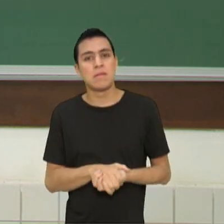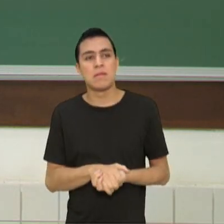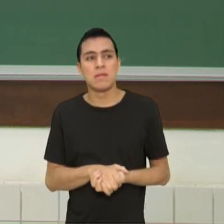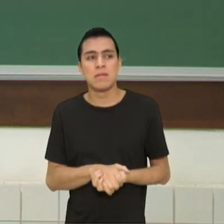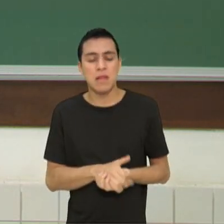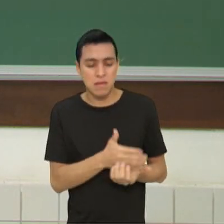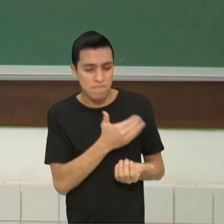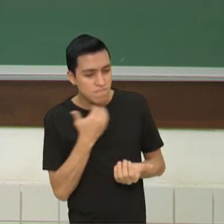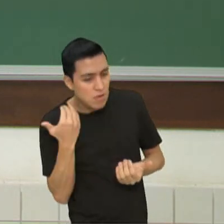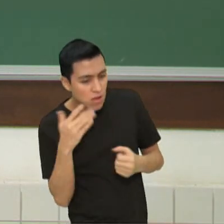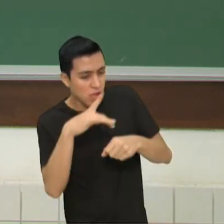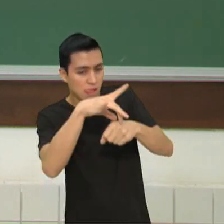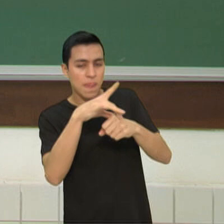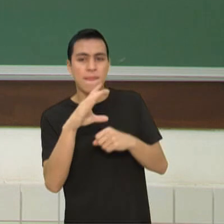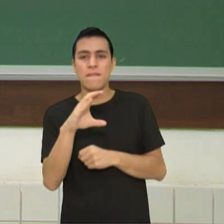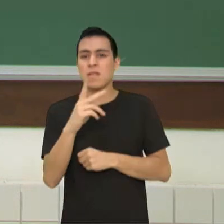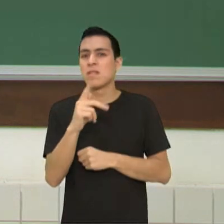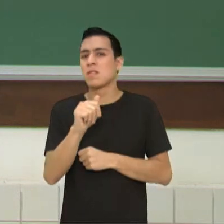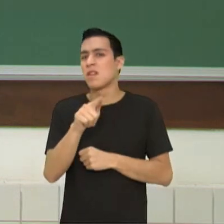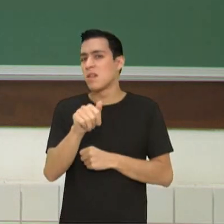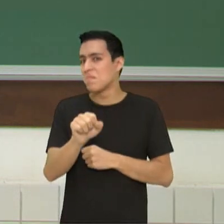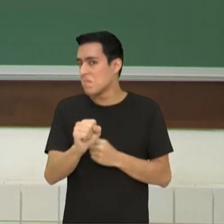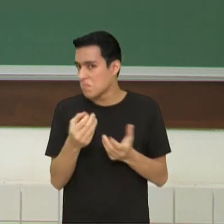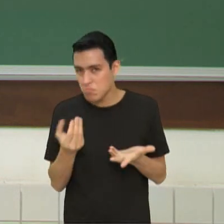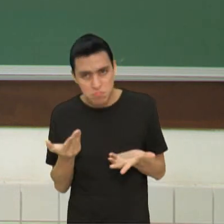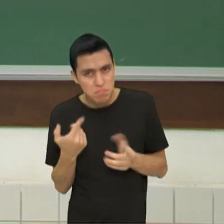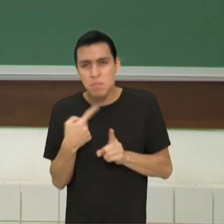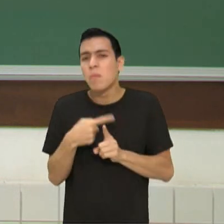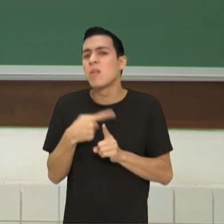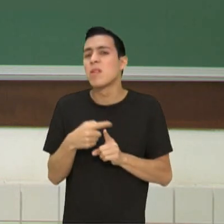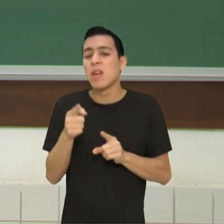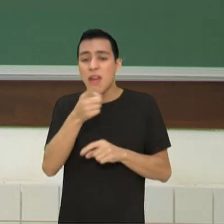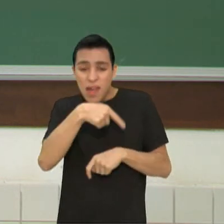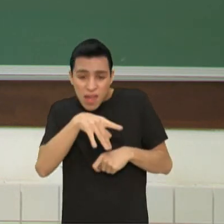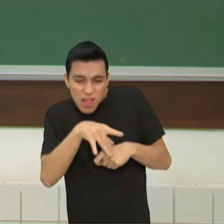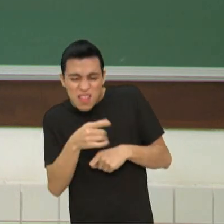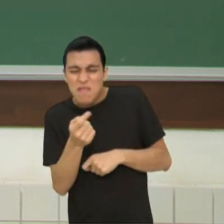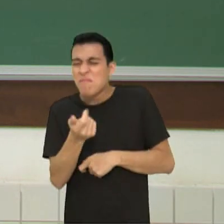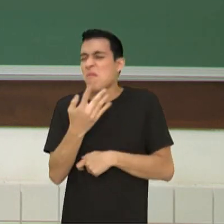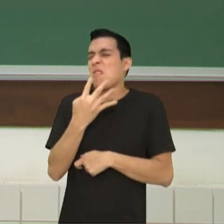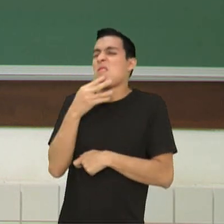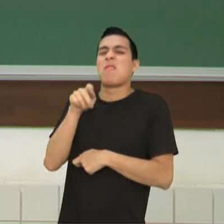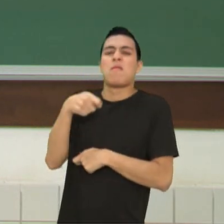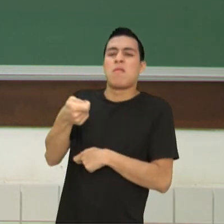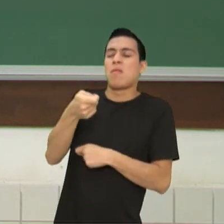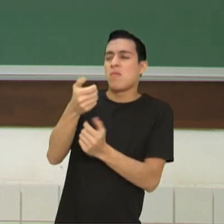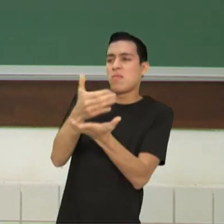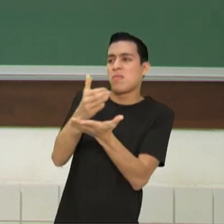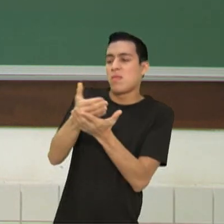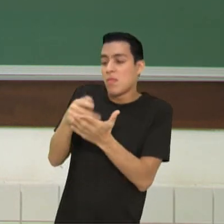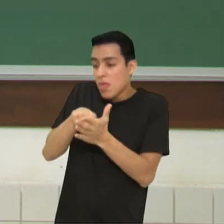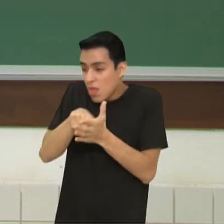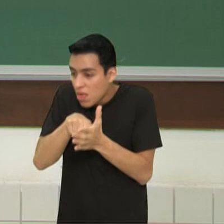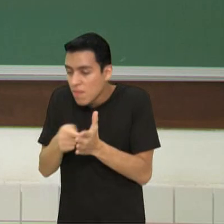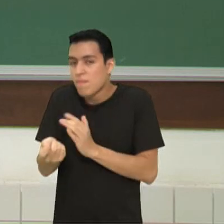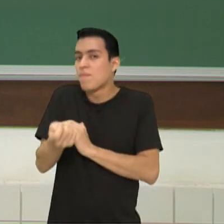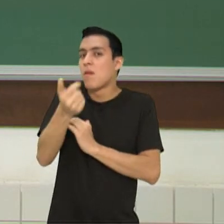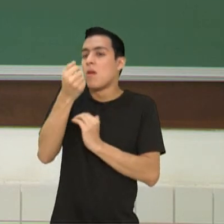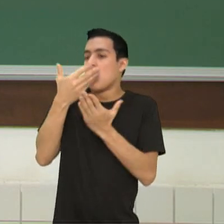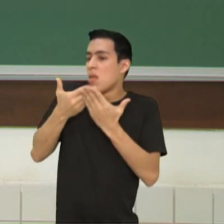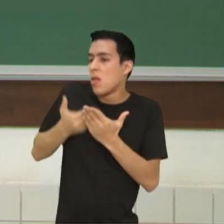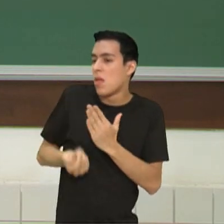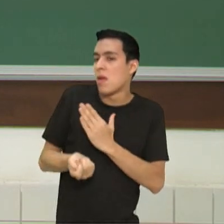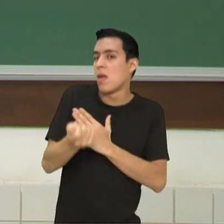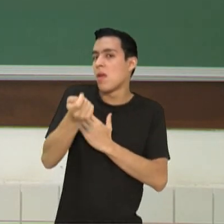Ah, está morrendo de doença de Chagas. Por quê? São doenças pouco conhecidas, pouco exploradas, pouco